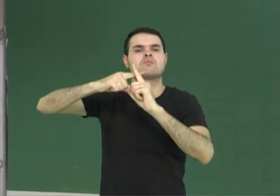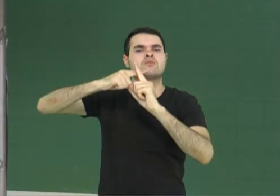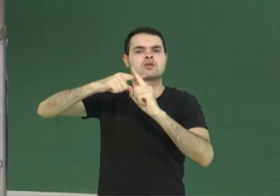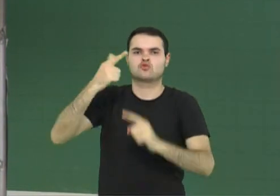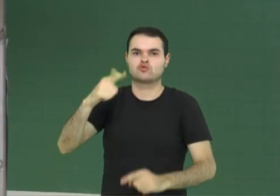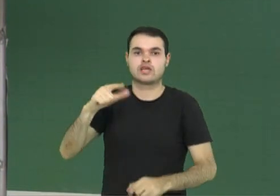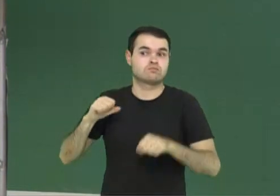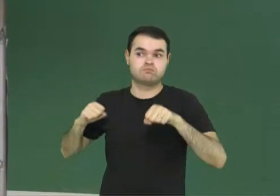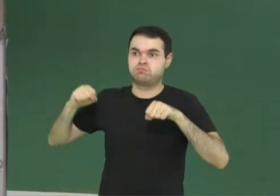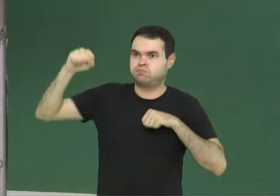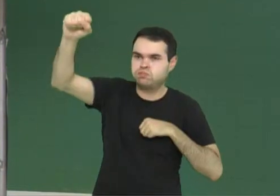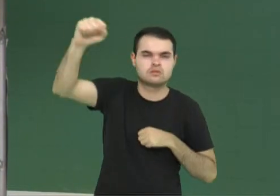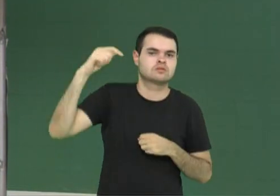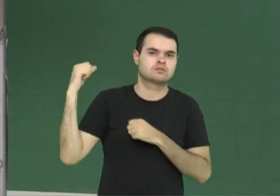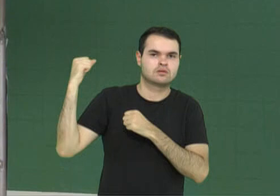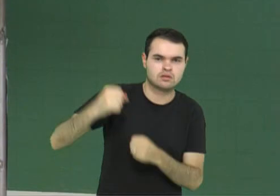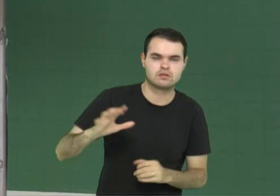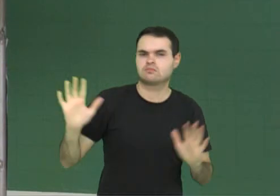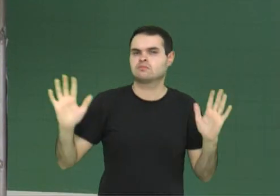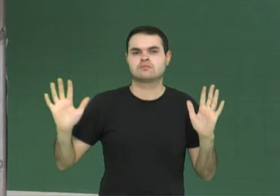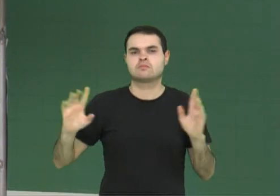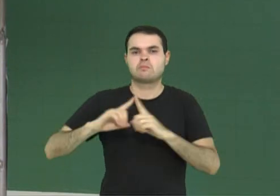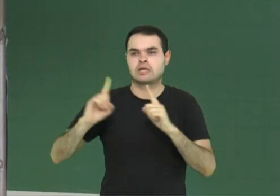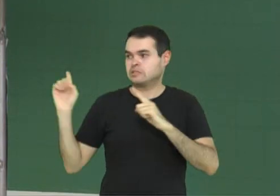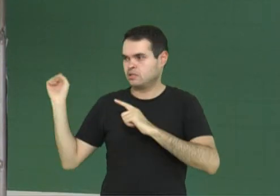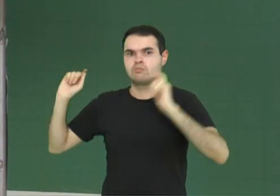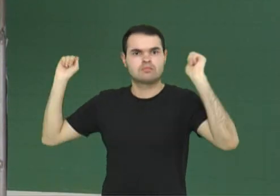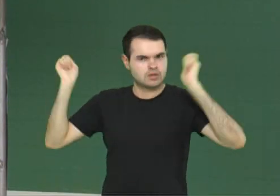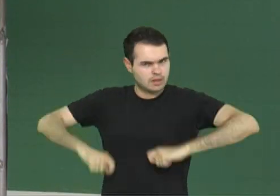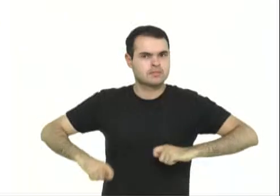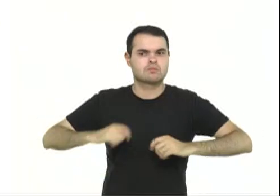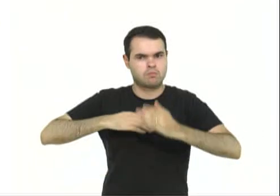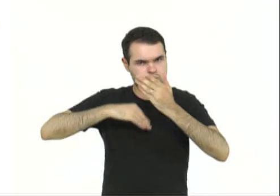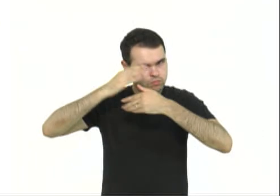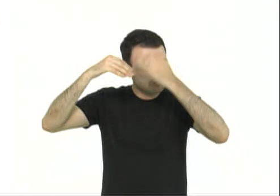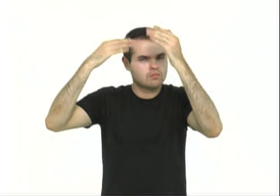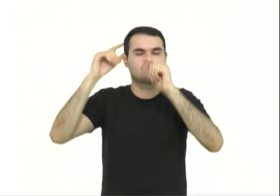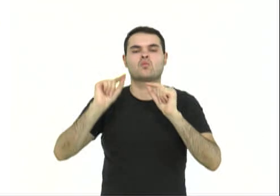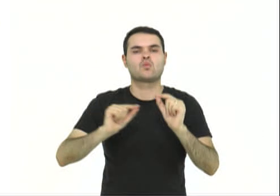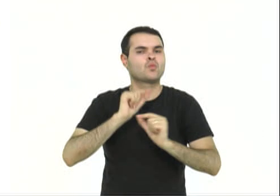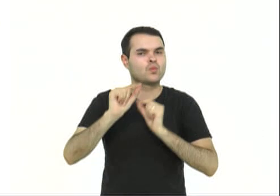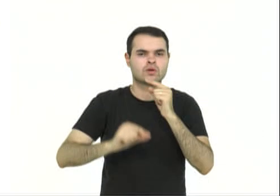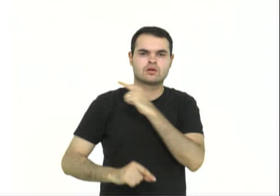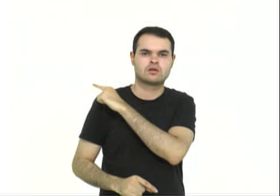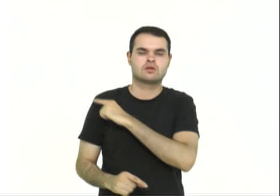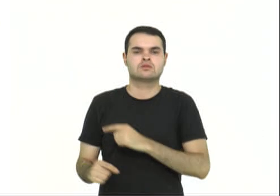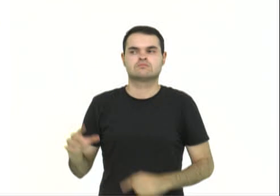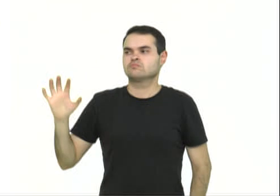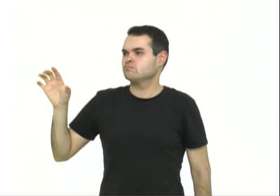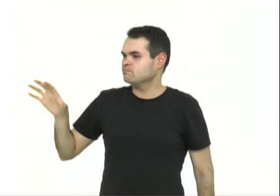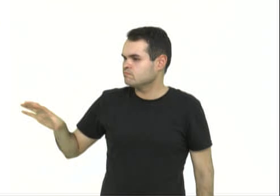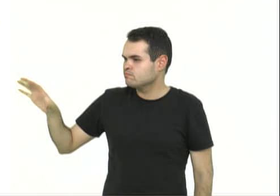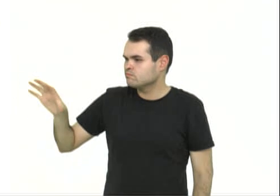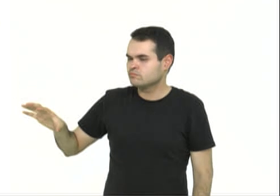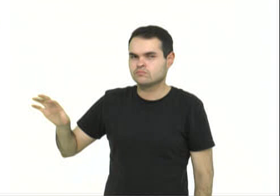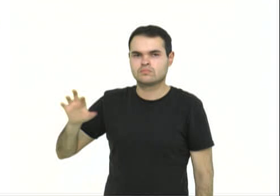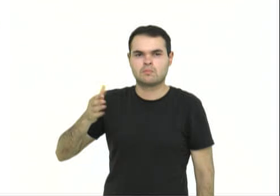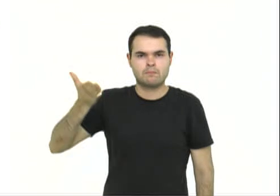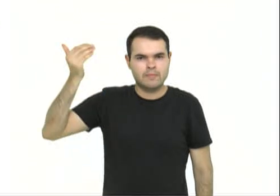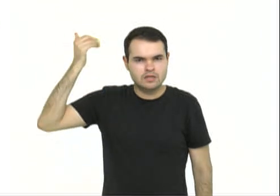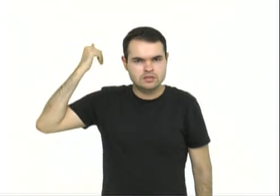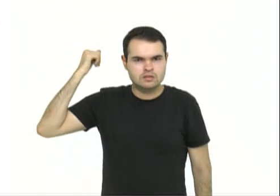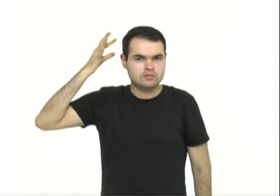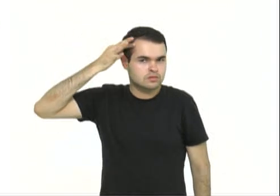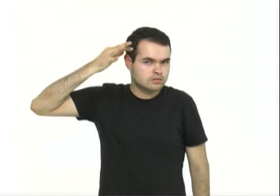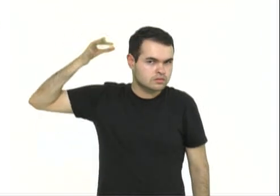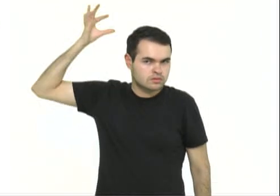superpoder, mas ele tem uma capacidade muito aprimorada. Então, o Arqueiro Verde ele foi inspirado no Robin Hood. O